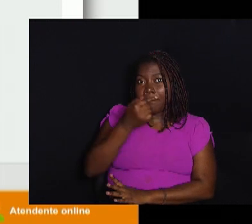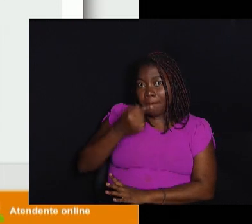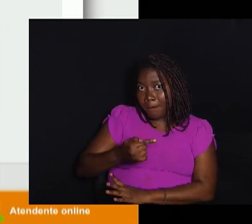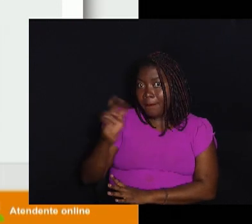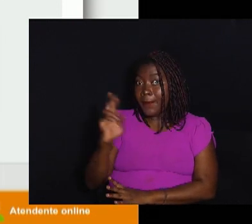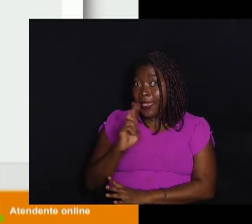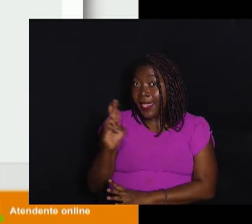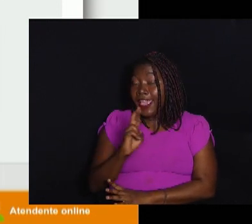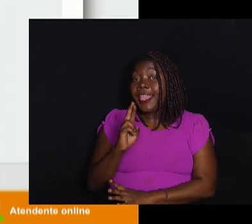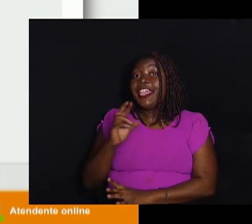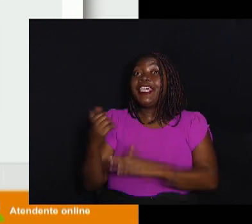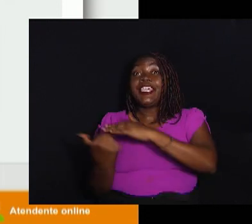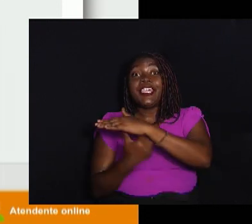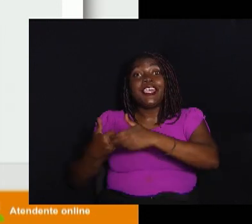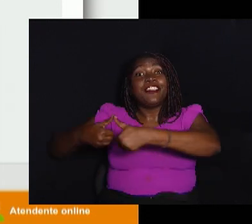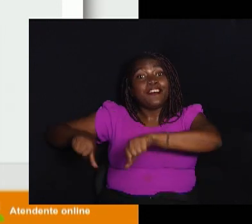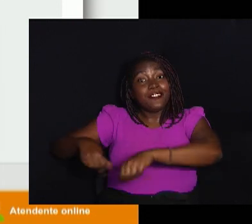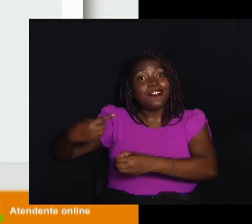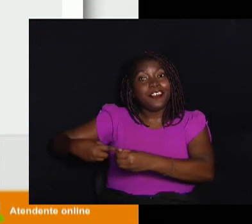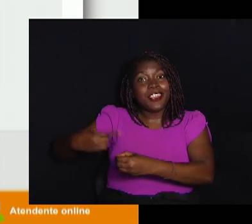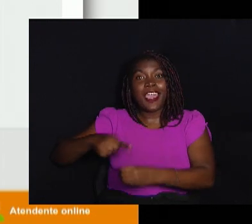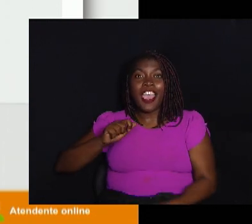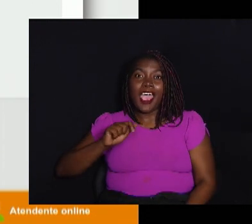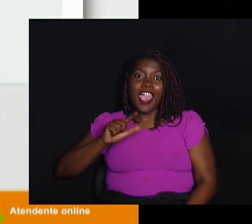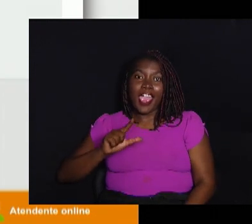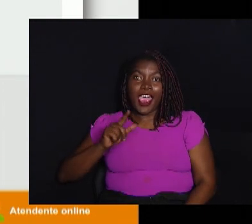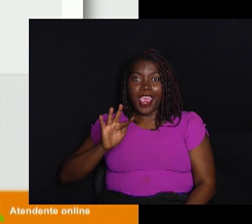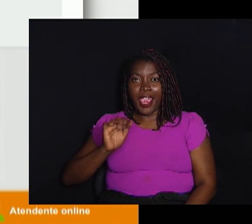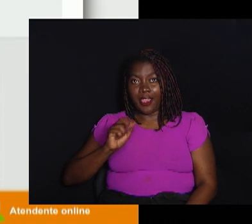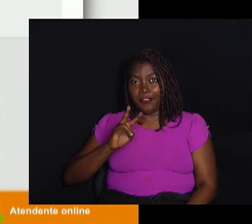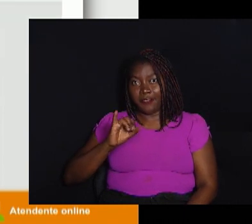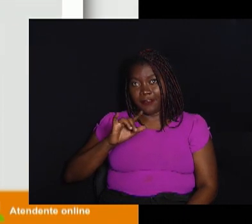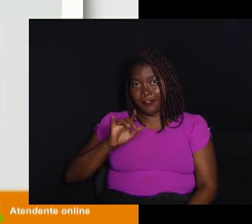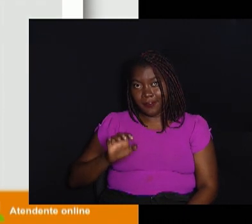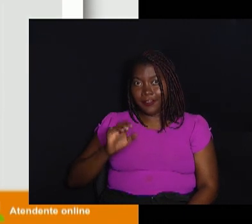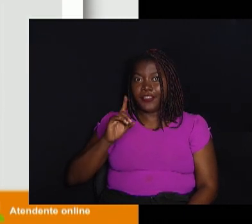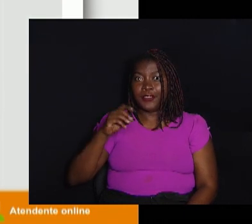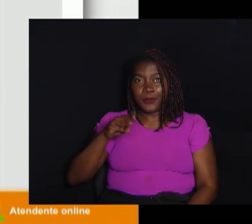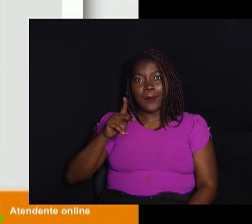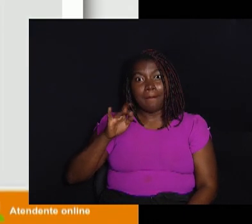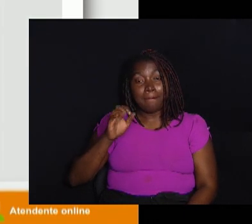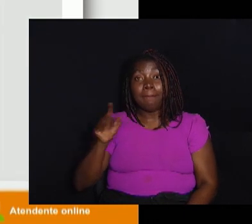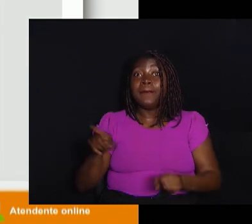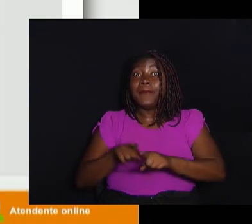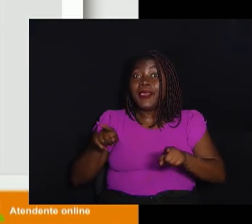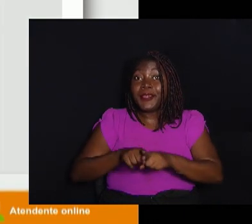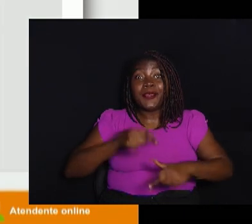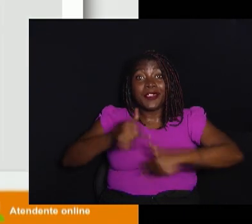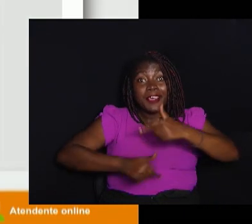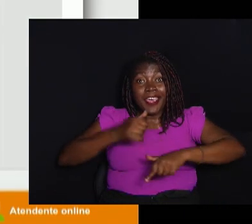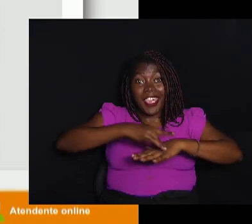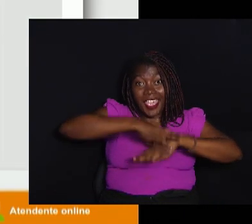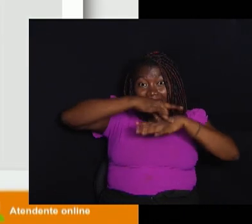1.977 e a empresa fica lá no bairro Alphaville, Dom Pedro. Você que é açougueiro, tem uma vaga aqui para a cidade de Campinas,